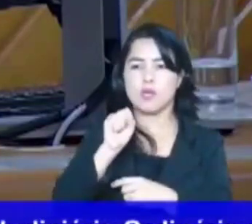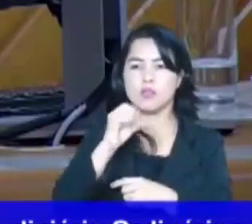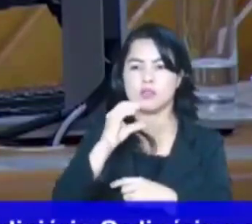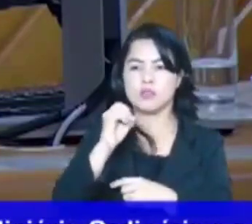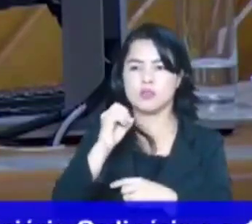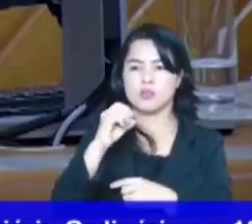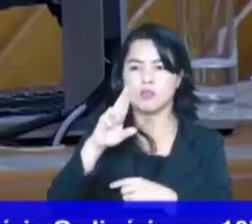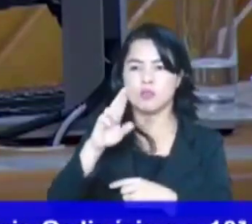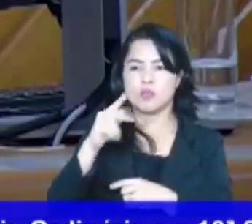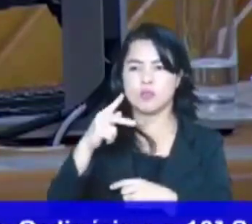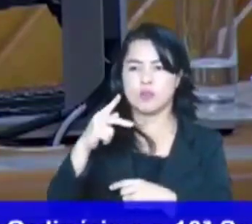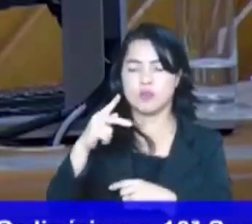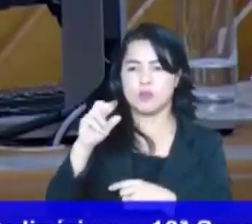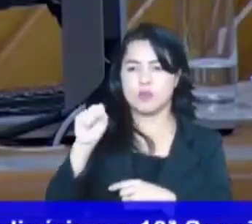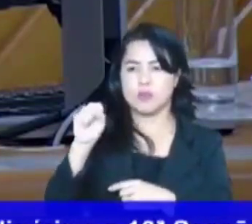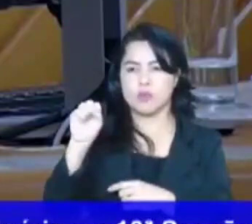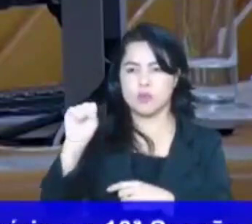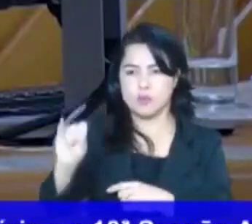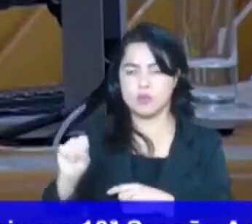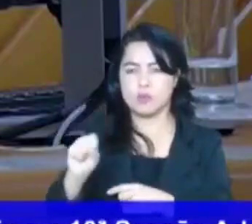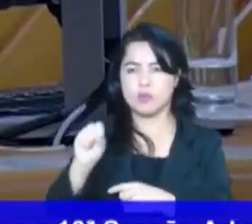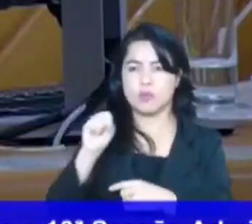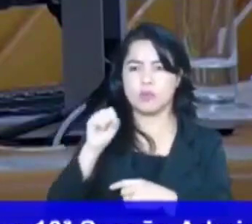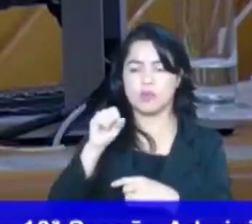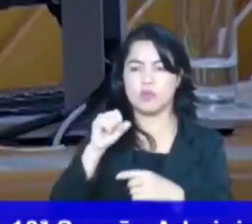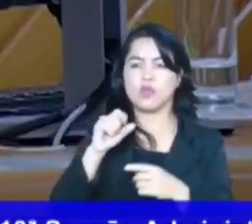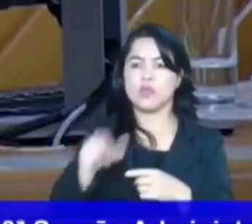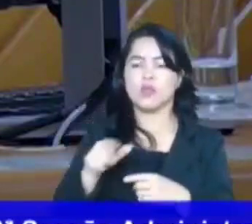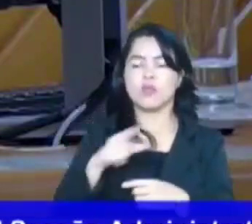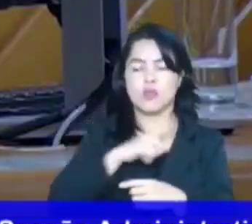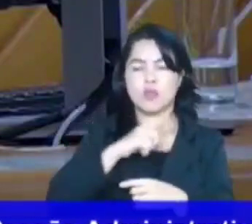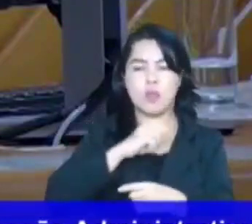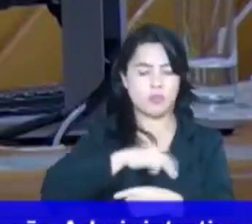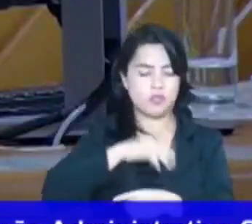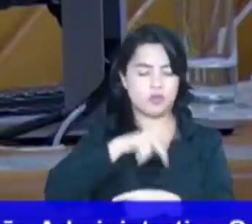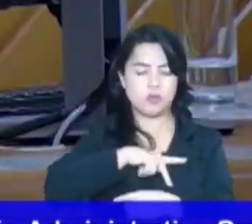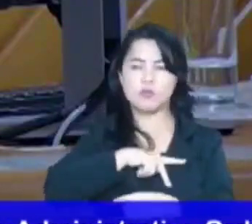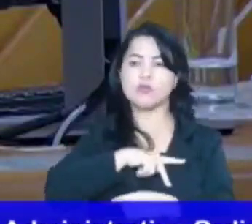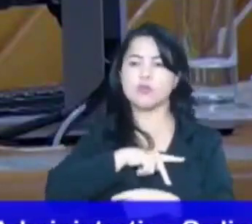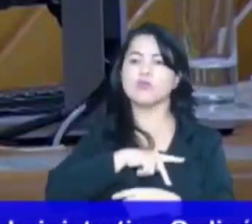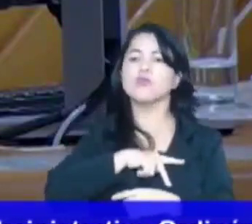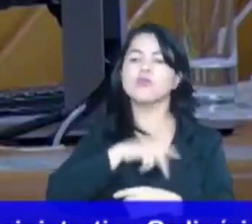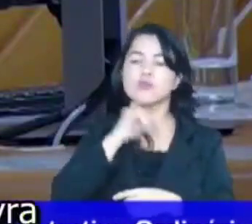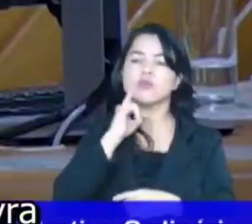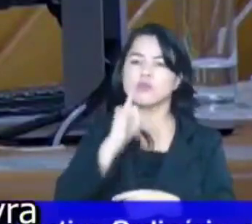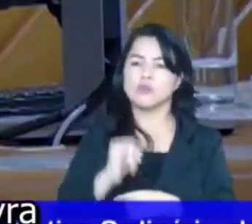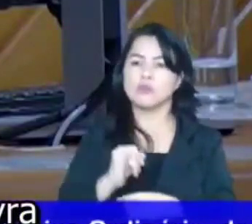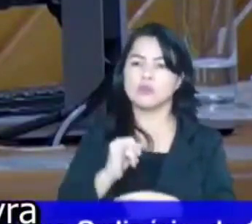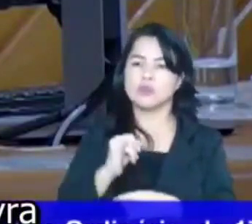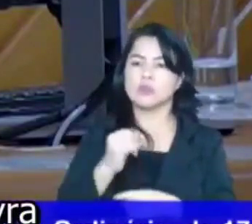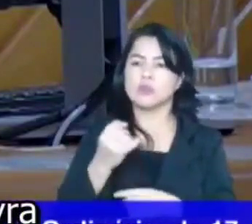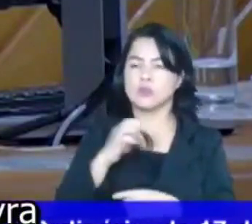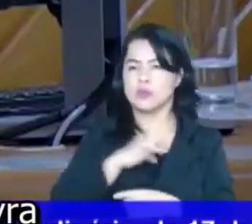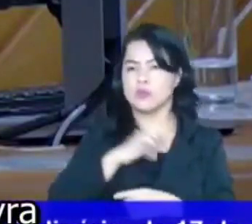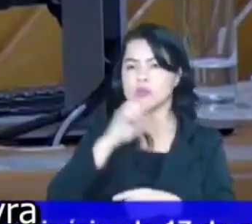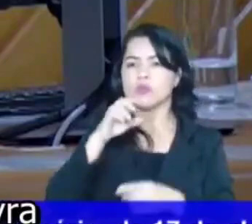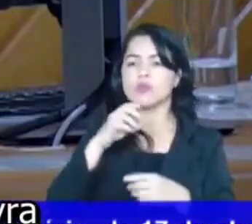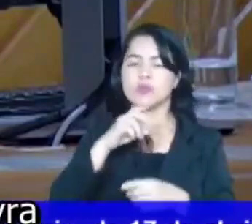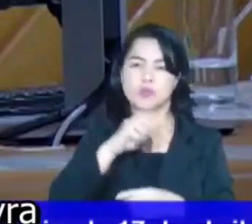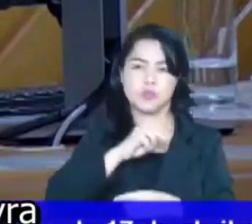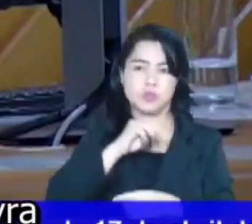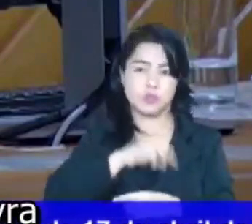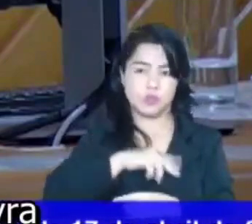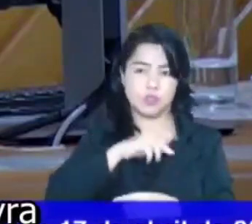essa manifestação do Ministério Público consta nos autos, mas com essa breve síntese, o Ministério Público Eleitoral